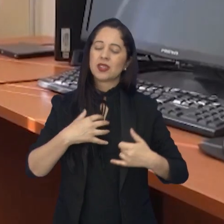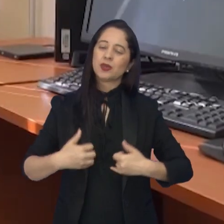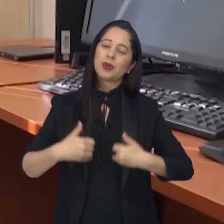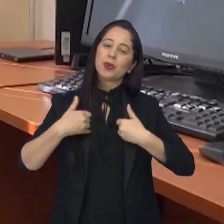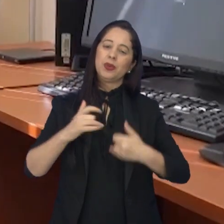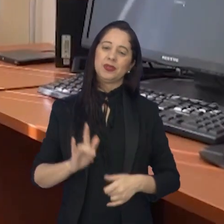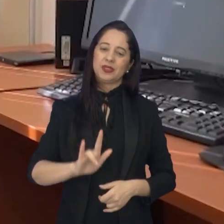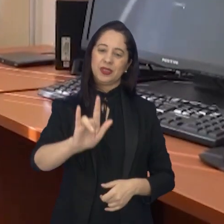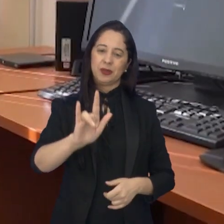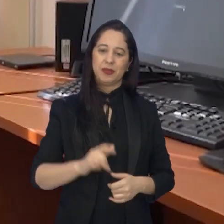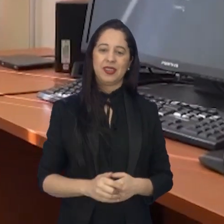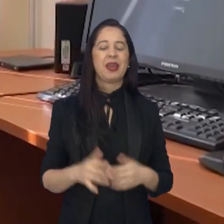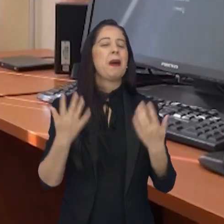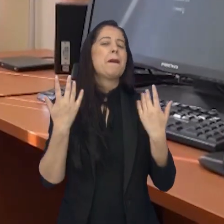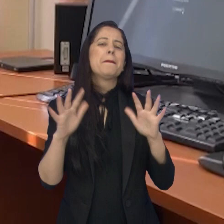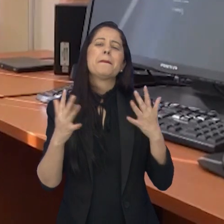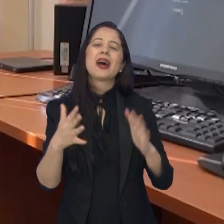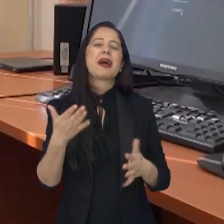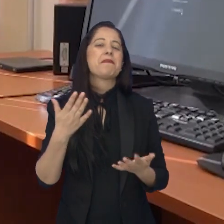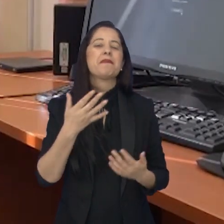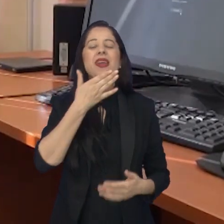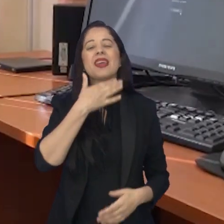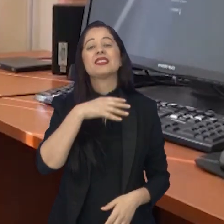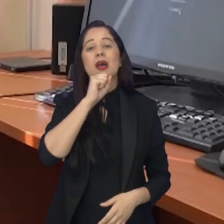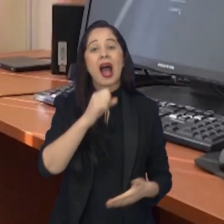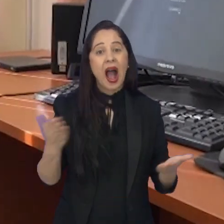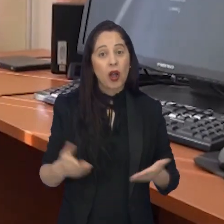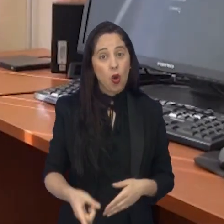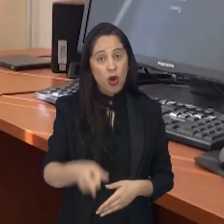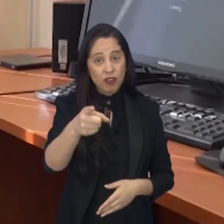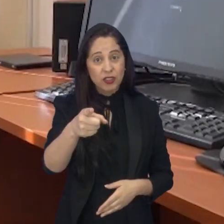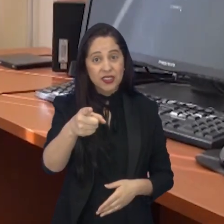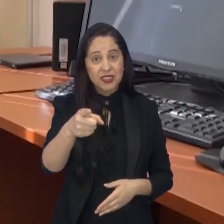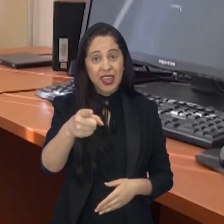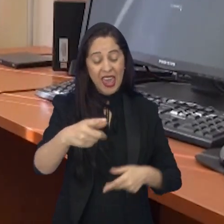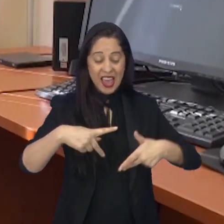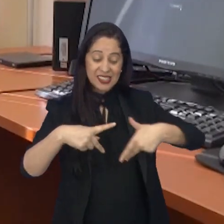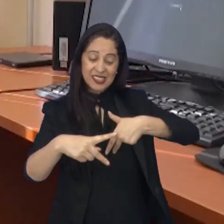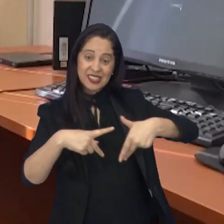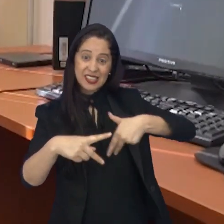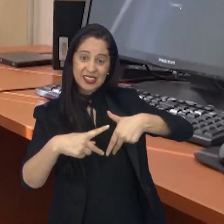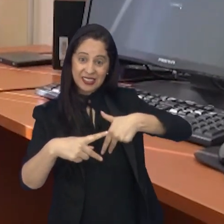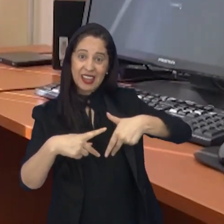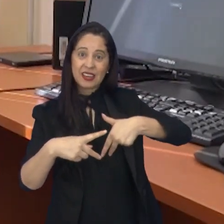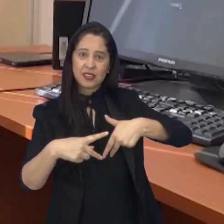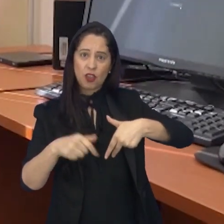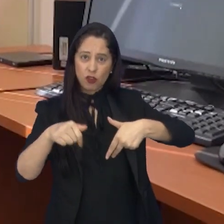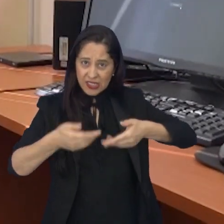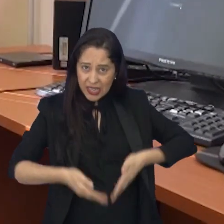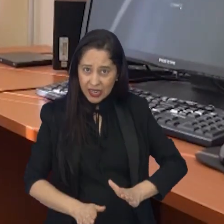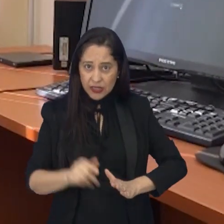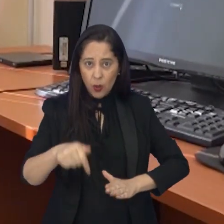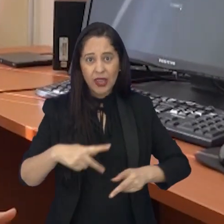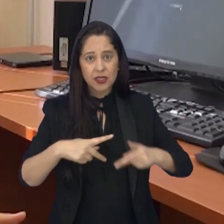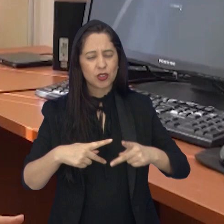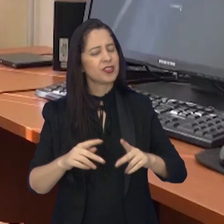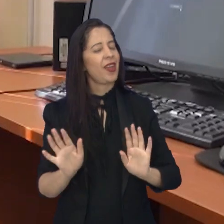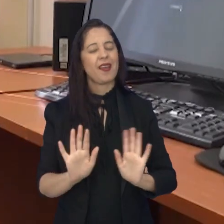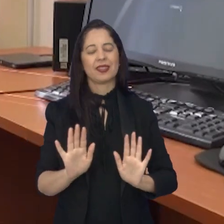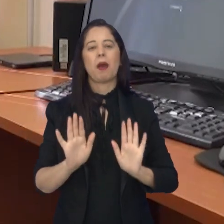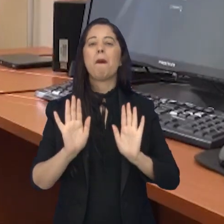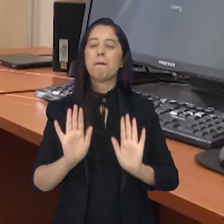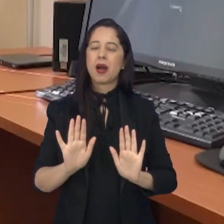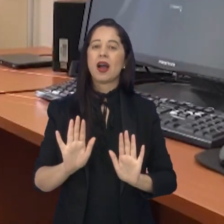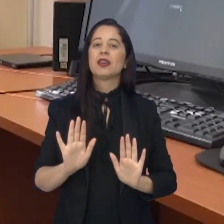amo. Parabéns, pai. Agora você é um cidadão joseense. Embora não tenha nascido aqui, você fez a